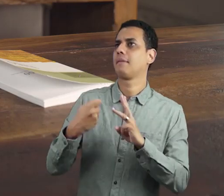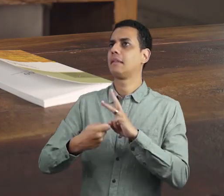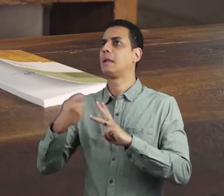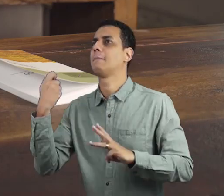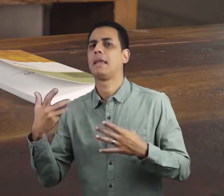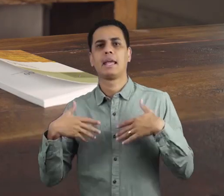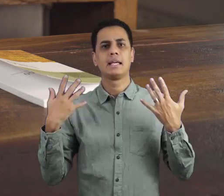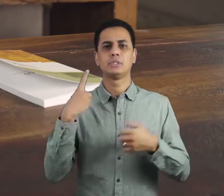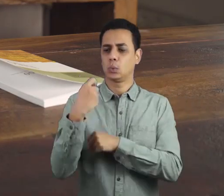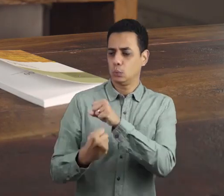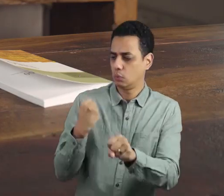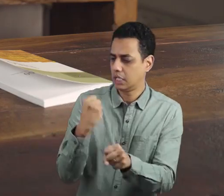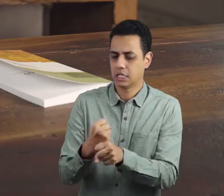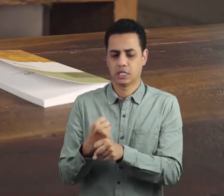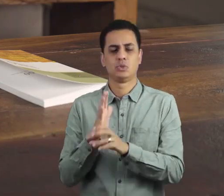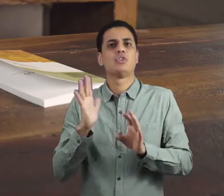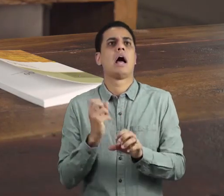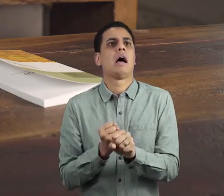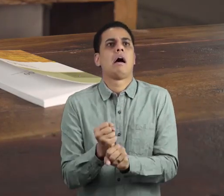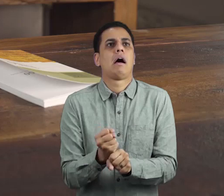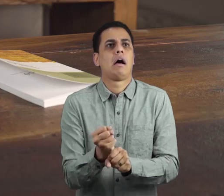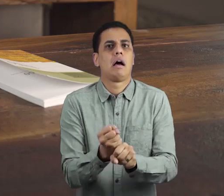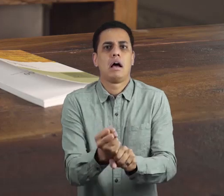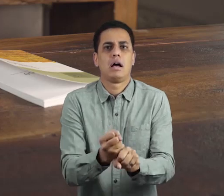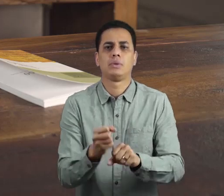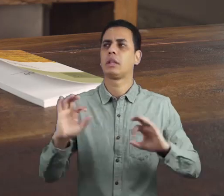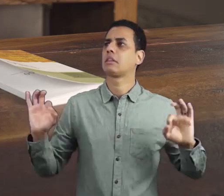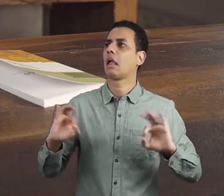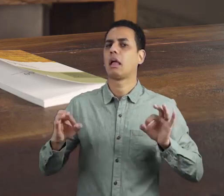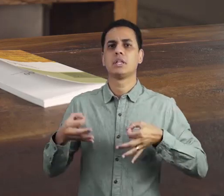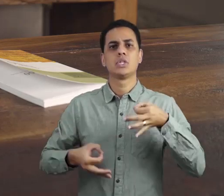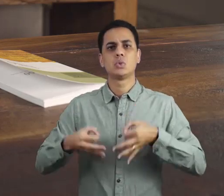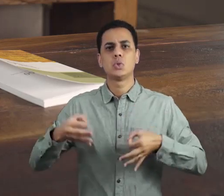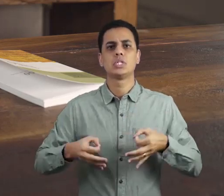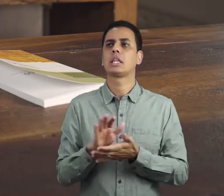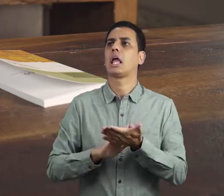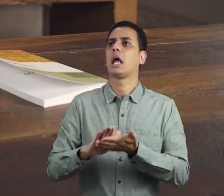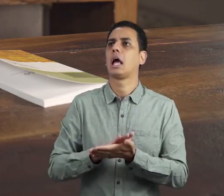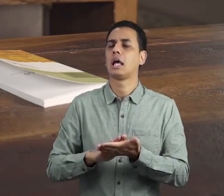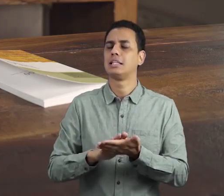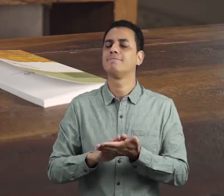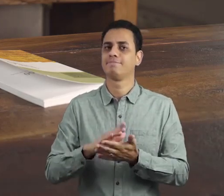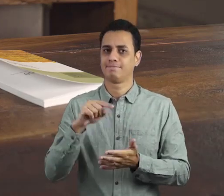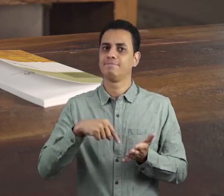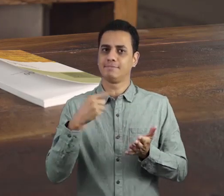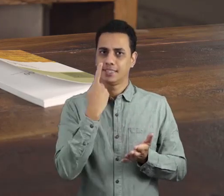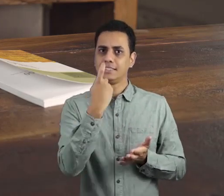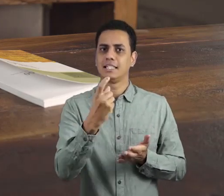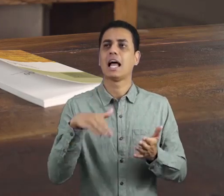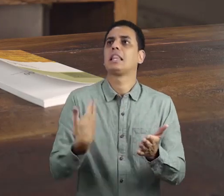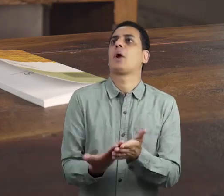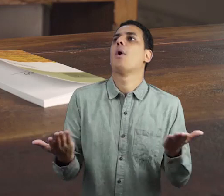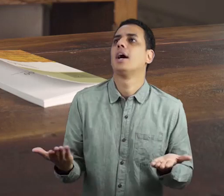próxima. Interessante porque eles ouviram isso há muito tempo atrás. Porque a expectativa do discípulo de Jesus sempre é a vinda do Senhor,